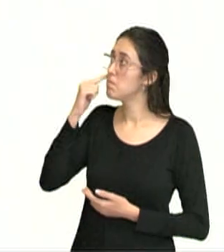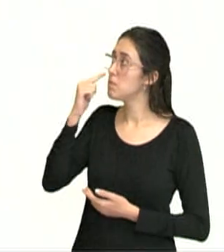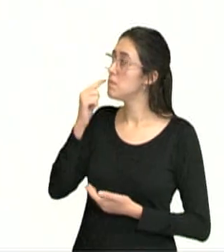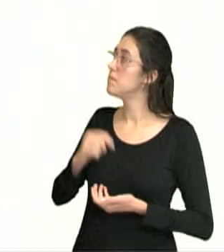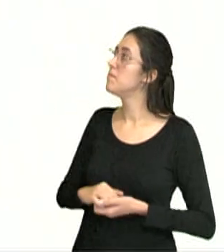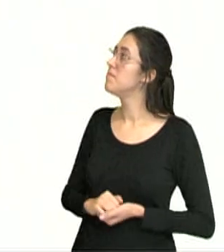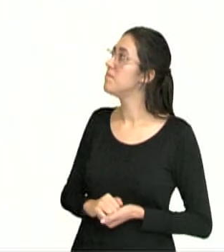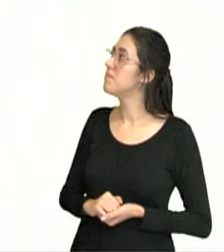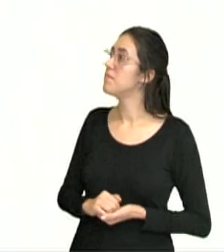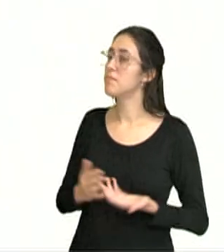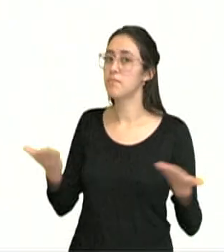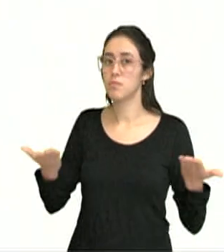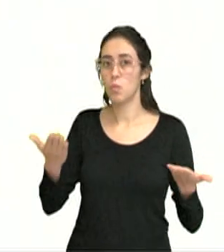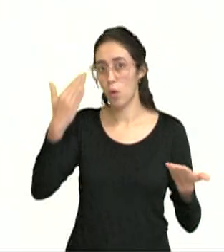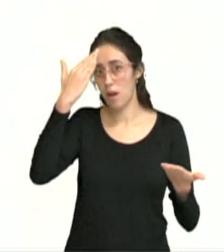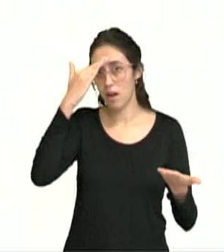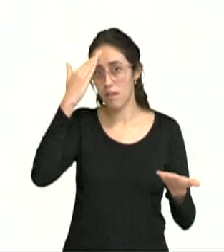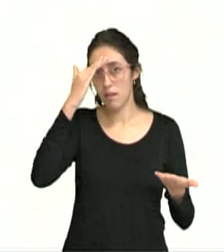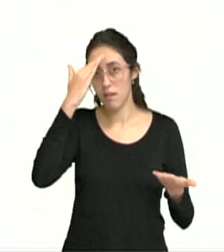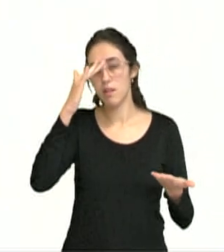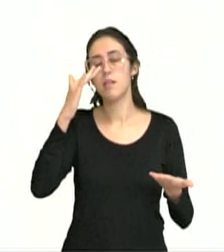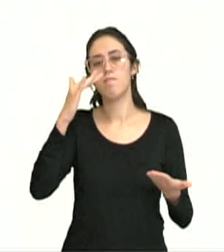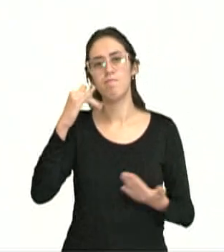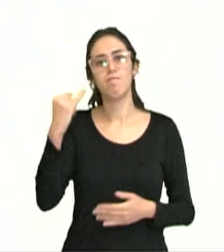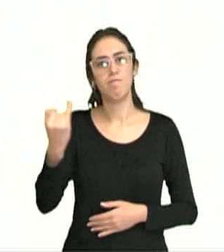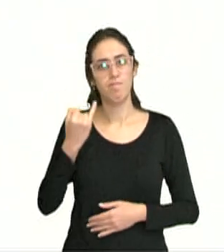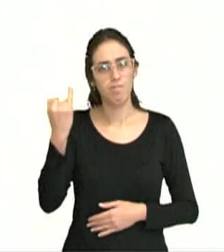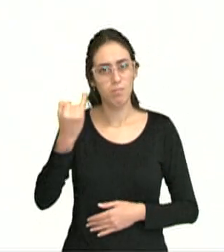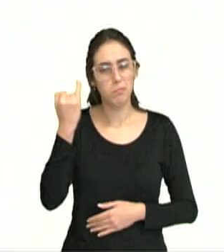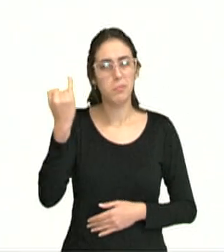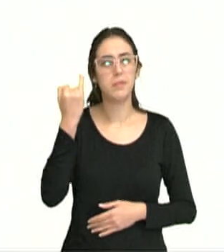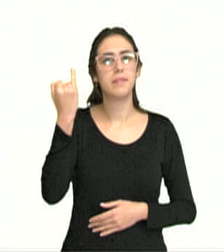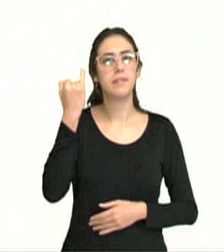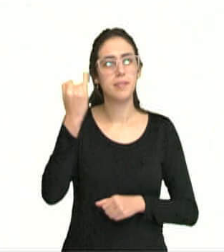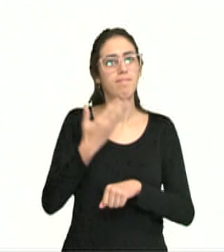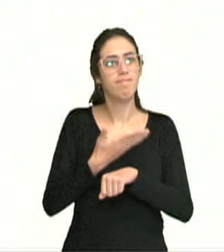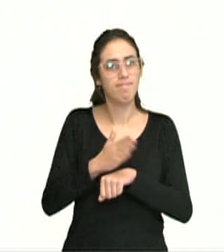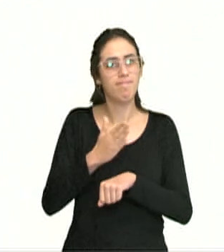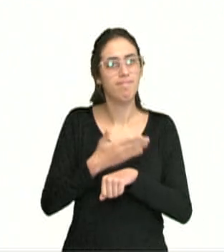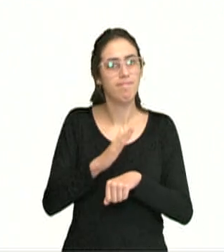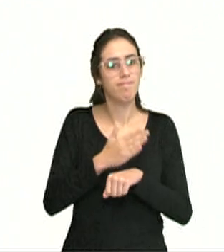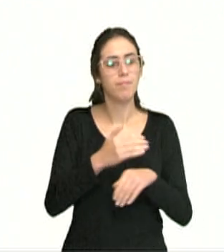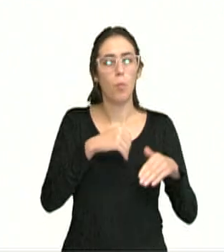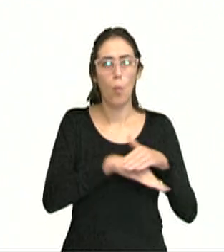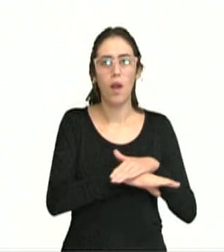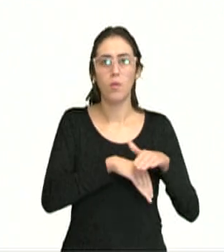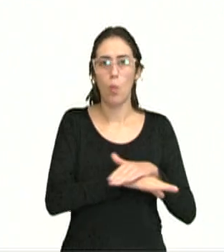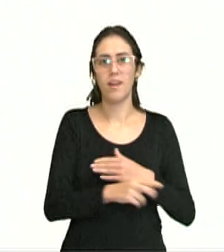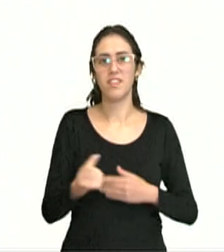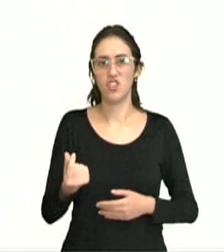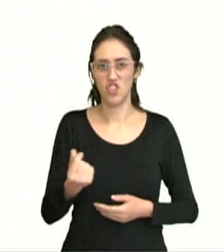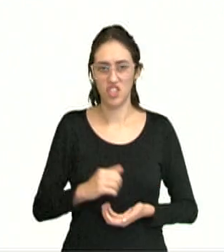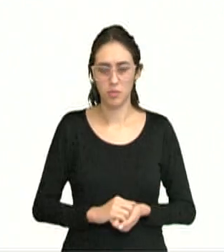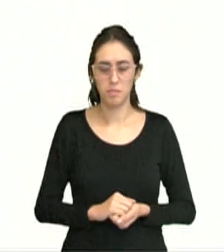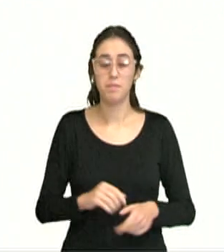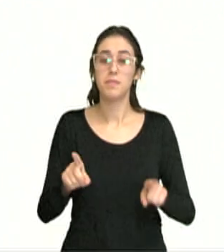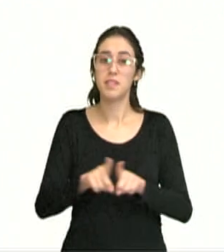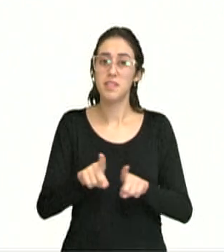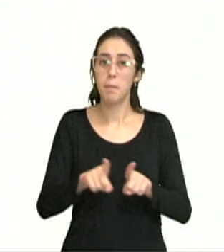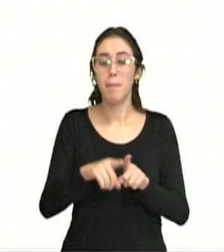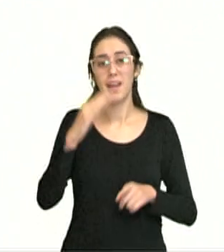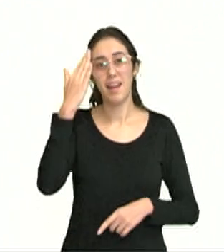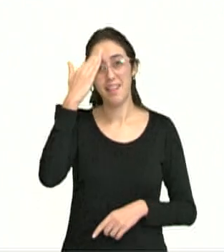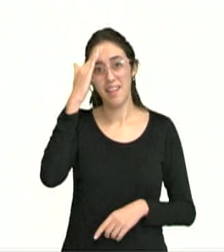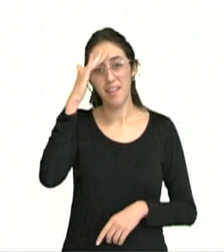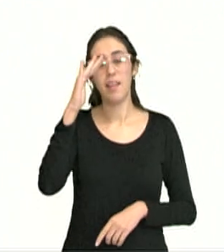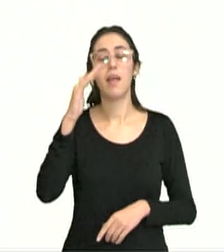coisa, compreender a necessidade de se ter o hábito de fazer poupança. Entender que a poupança